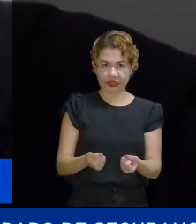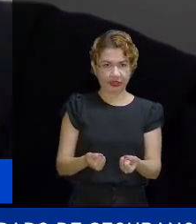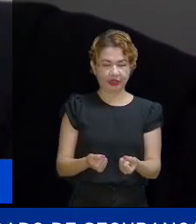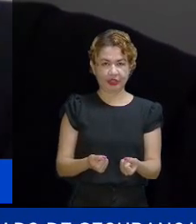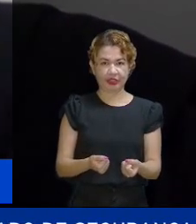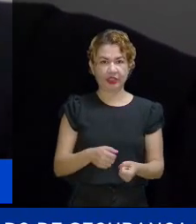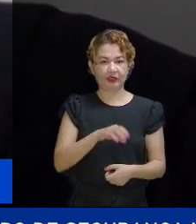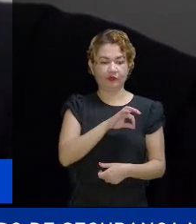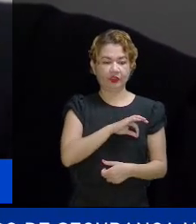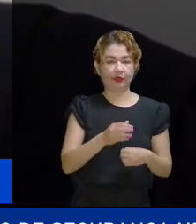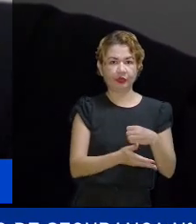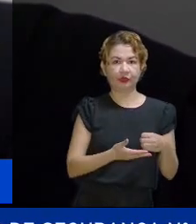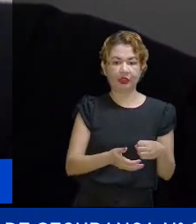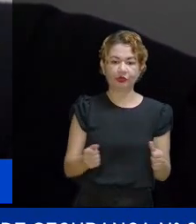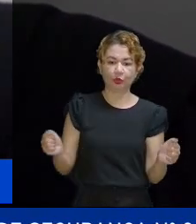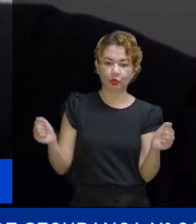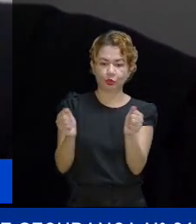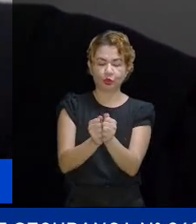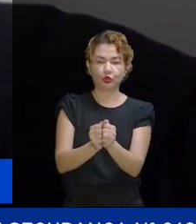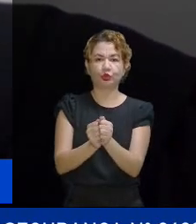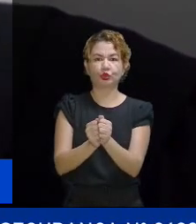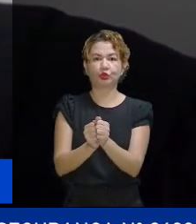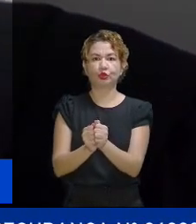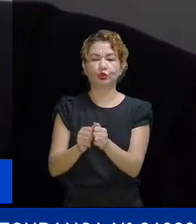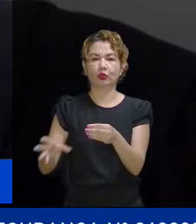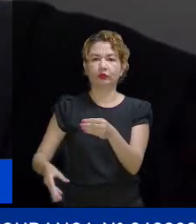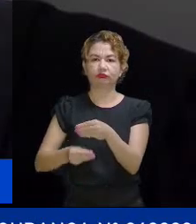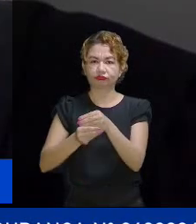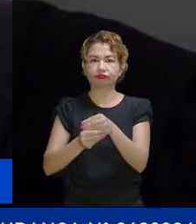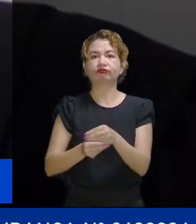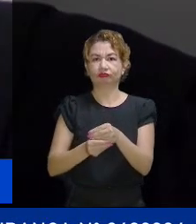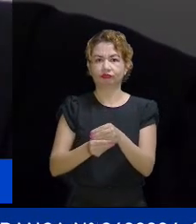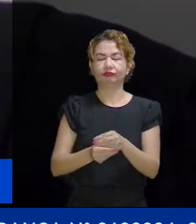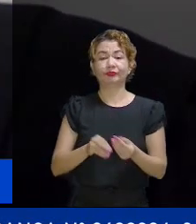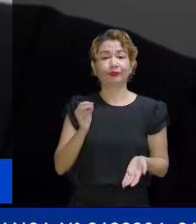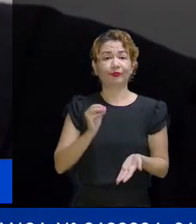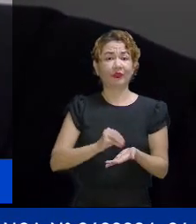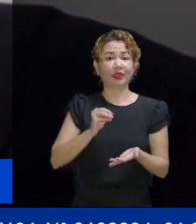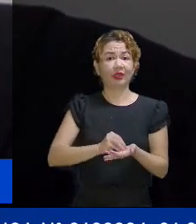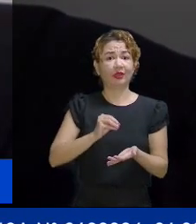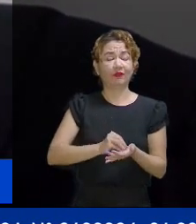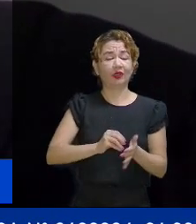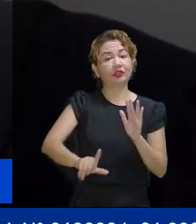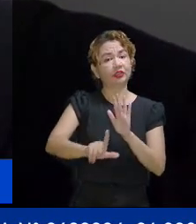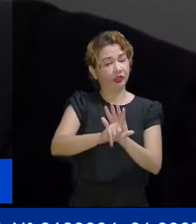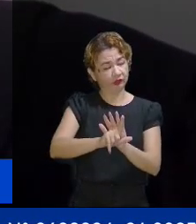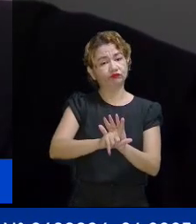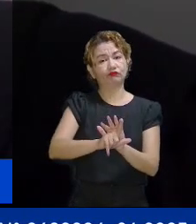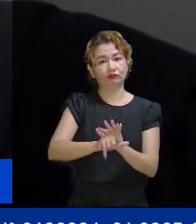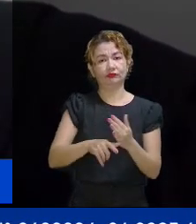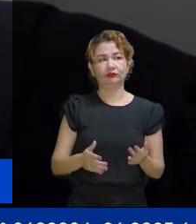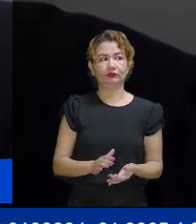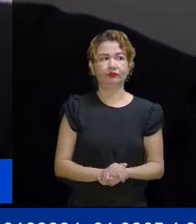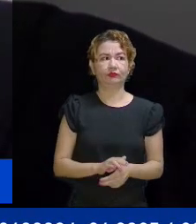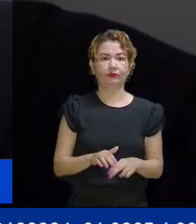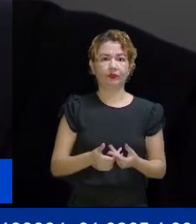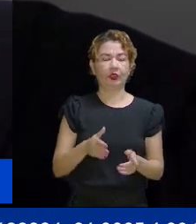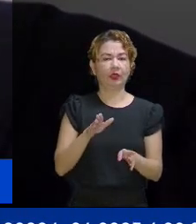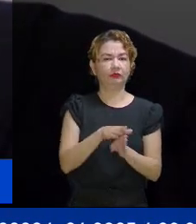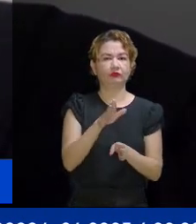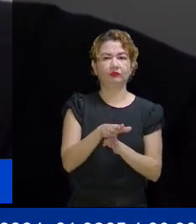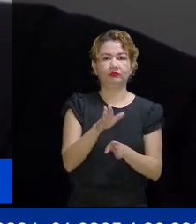de vencimento básico à gratificação de atividade judiciária, por ausência de amparo legal. Essa